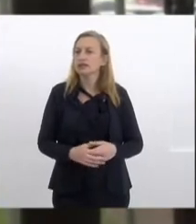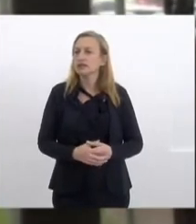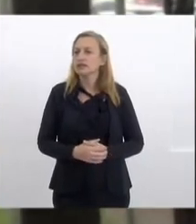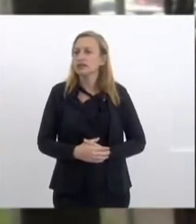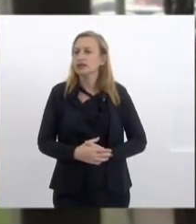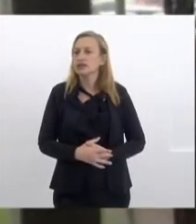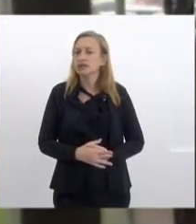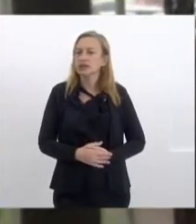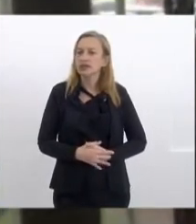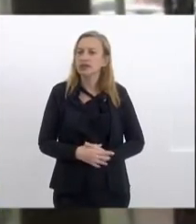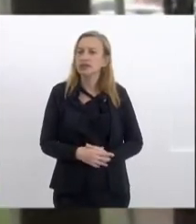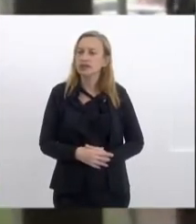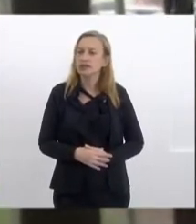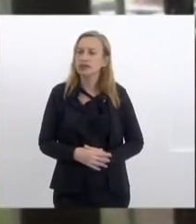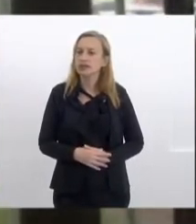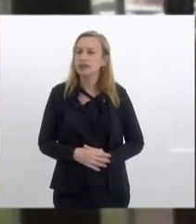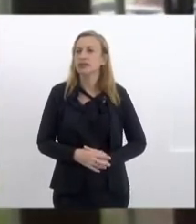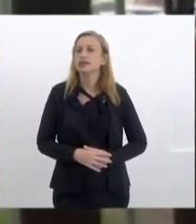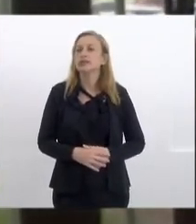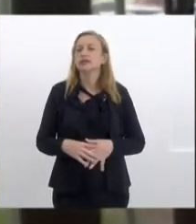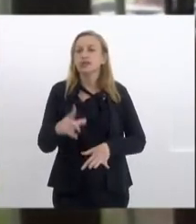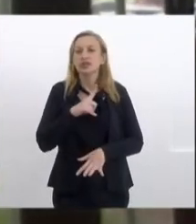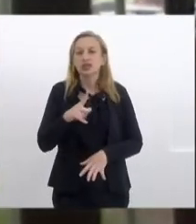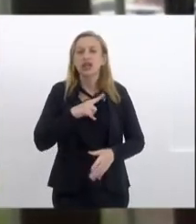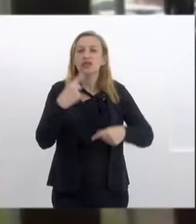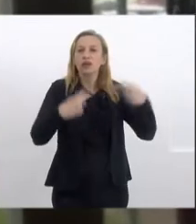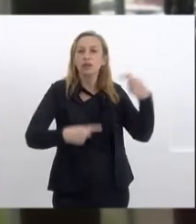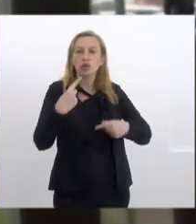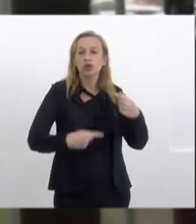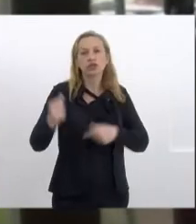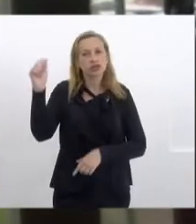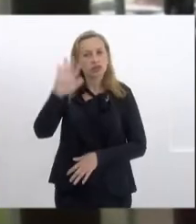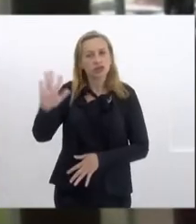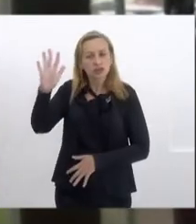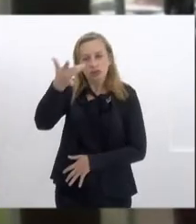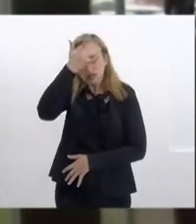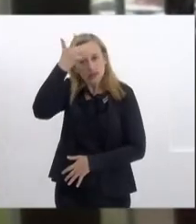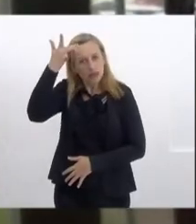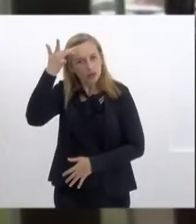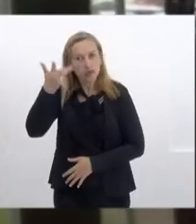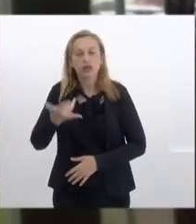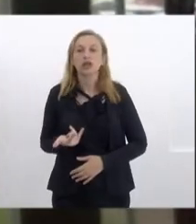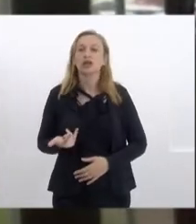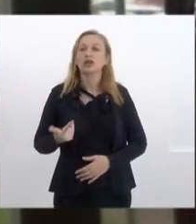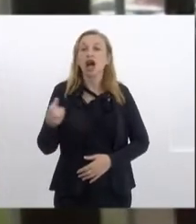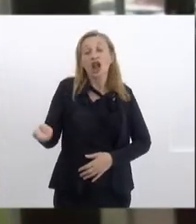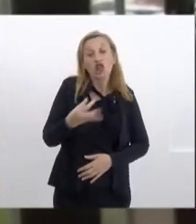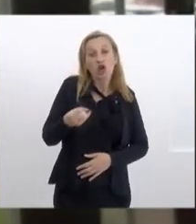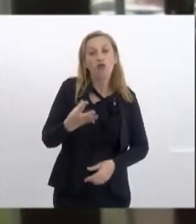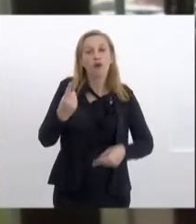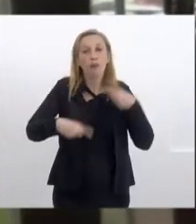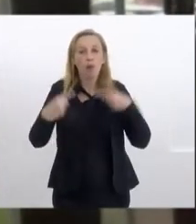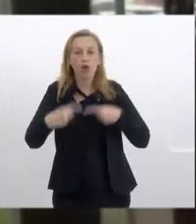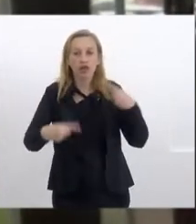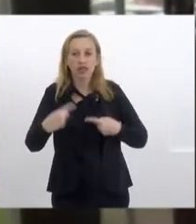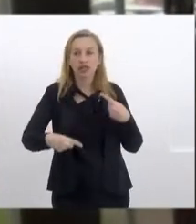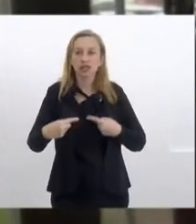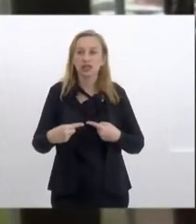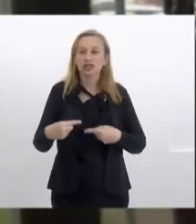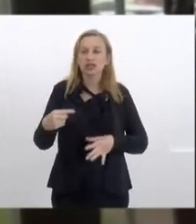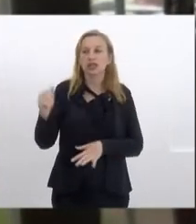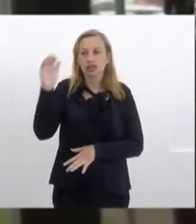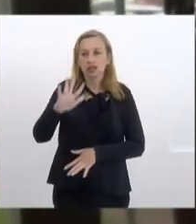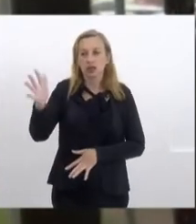Não estou conseguindo. Então, teve a Política Nacional de Saúde Mental, né? A nova Política Nacional de Saúde Mental,